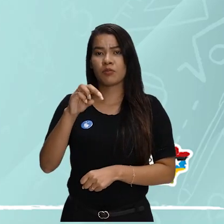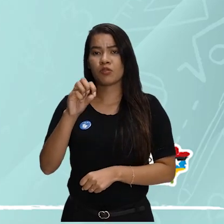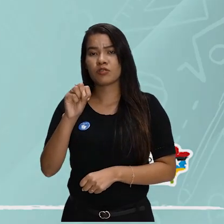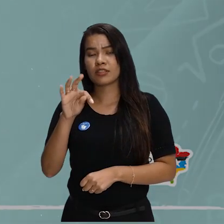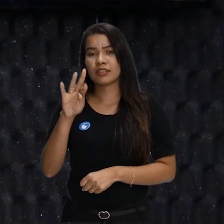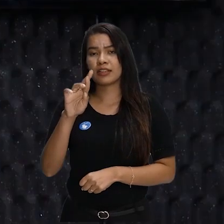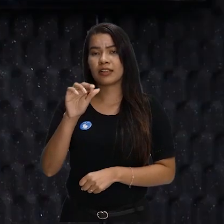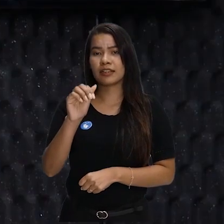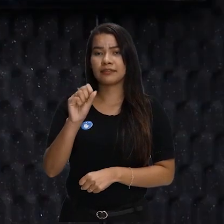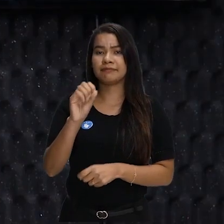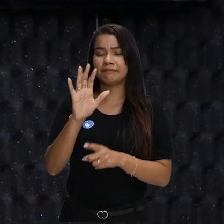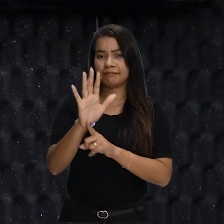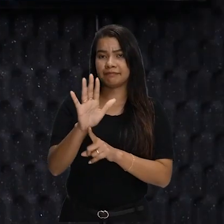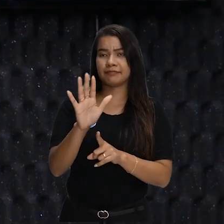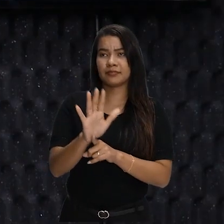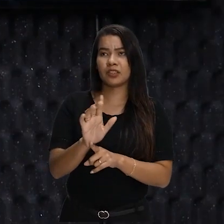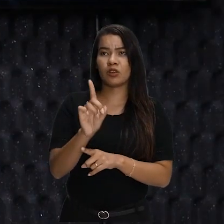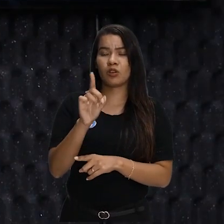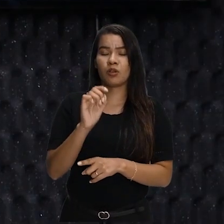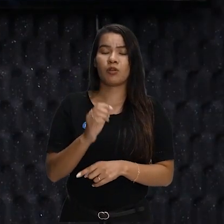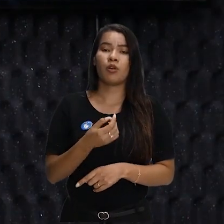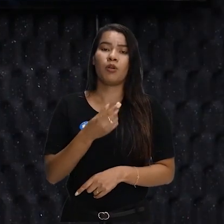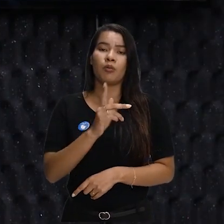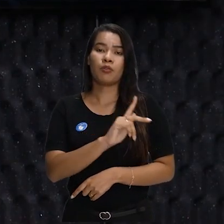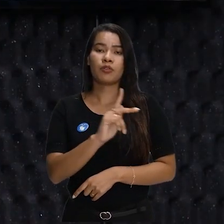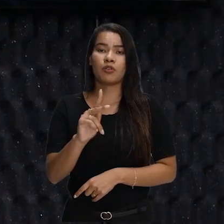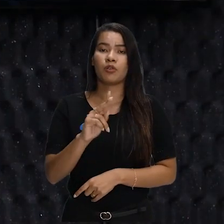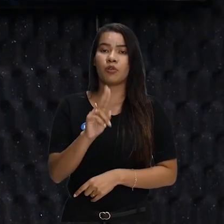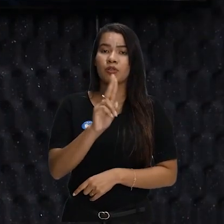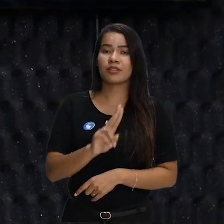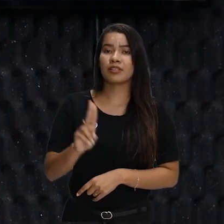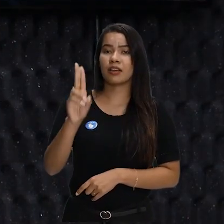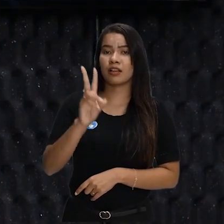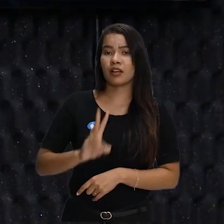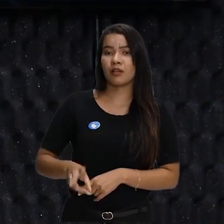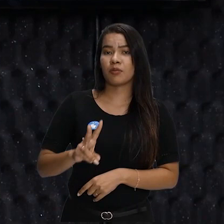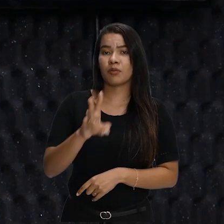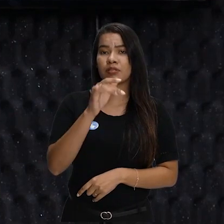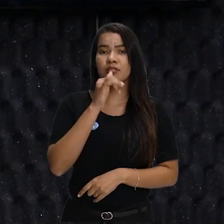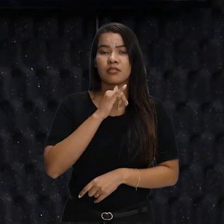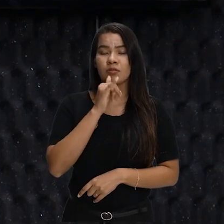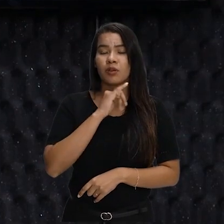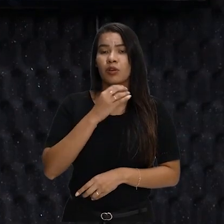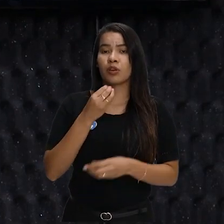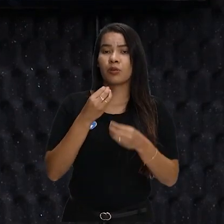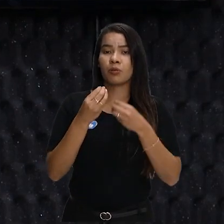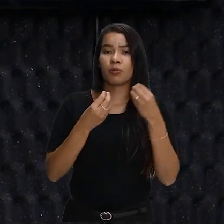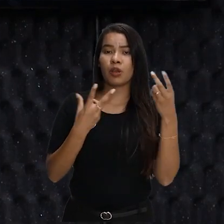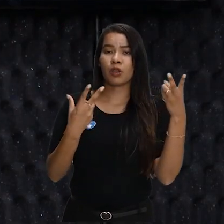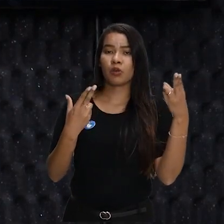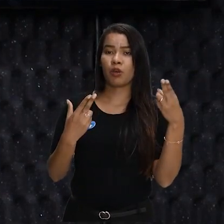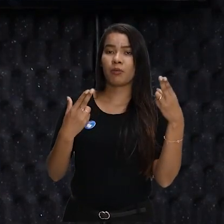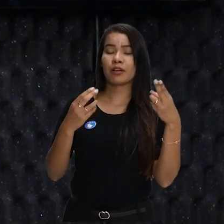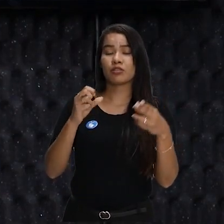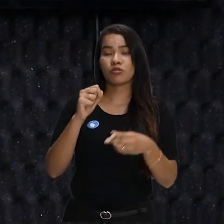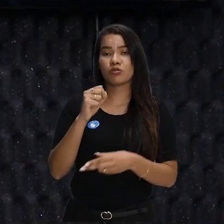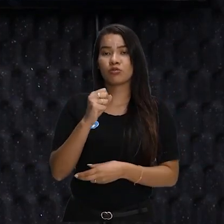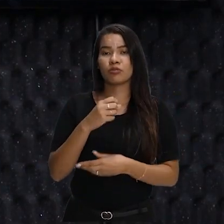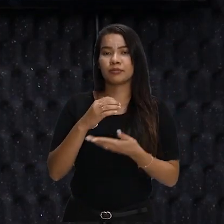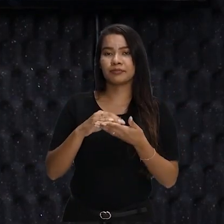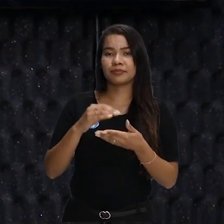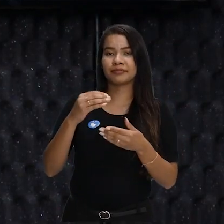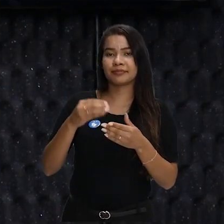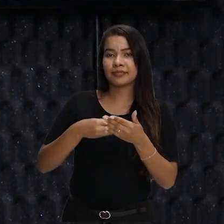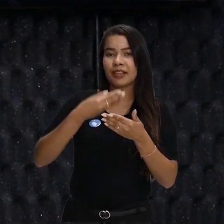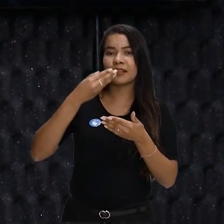sempre esse exemplo da estatística como sendo uma sopa, né? Vamos supor que sua mãe fez um caldeirão de sopa e você quer saber